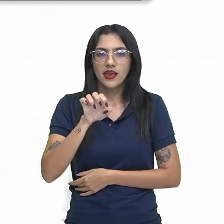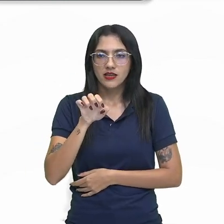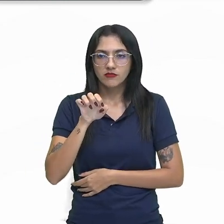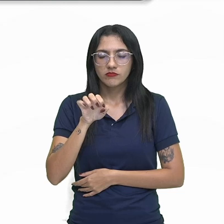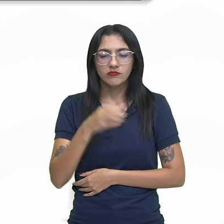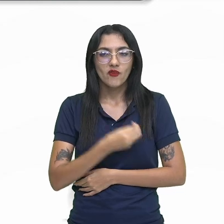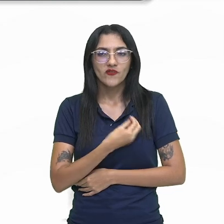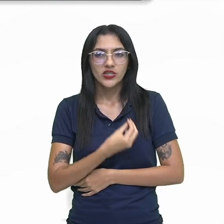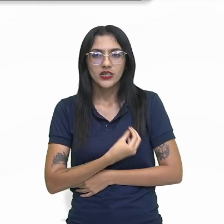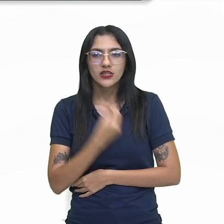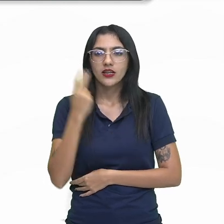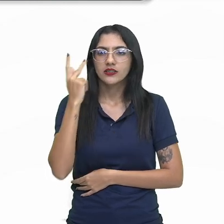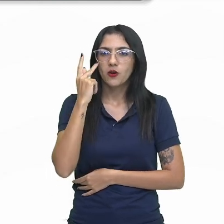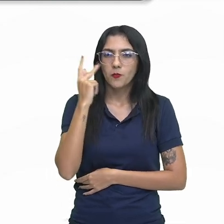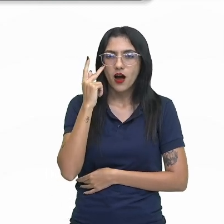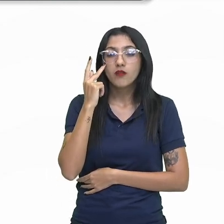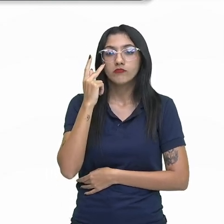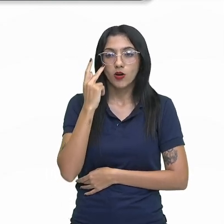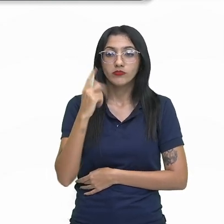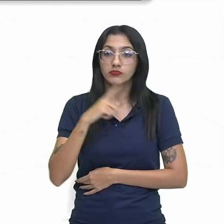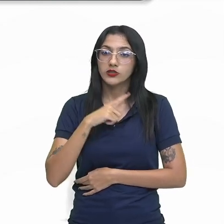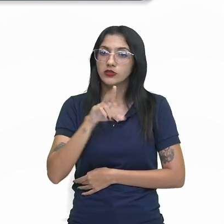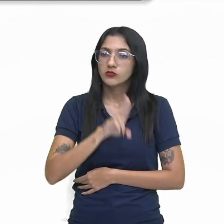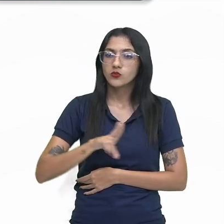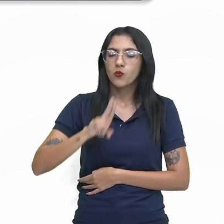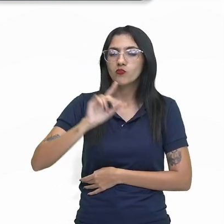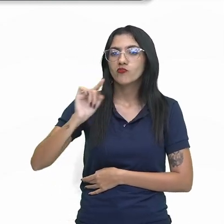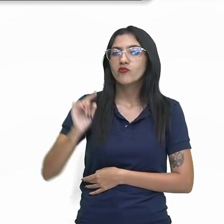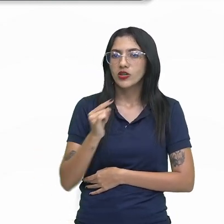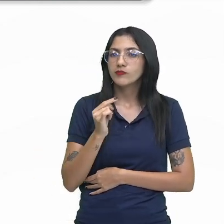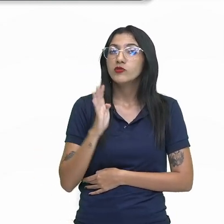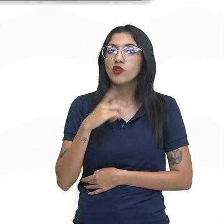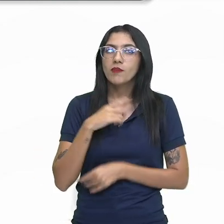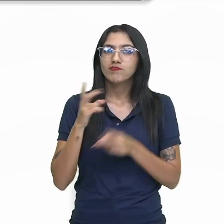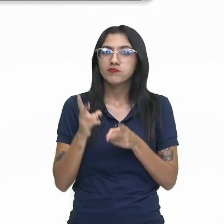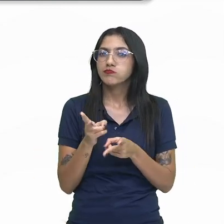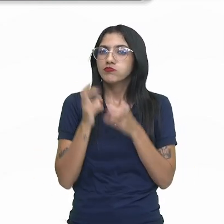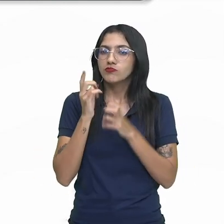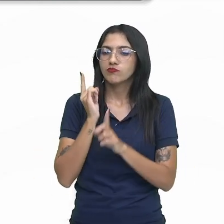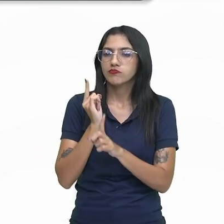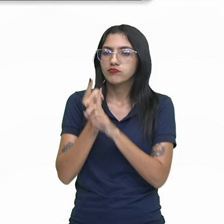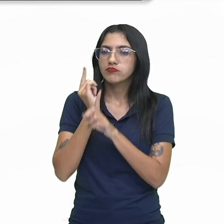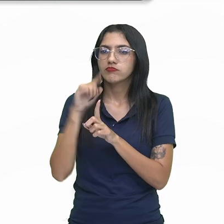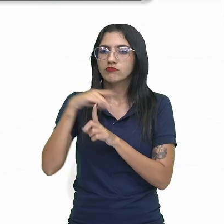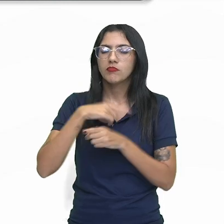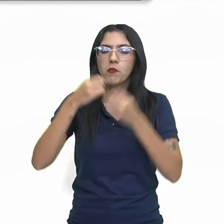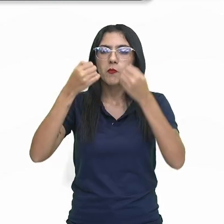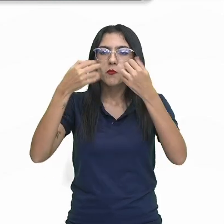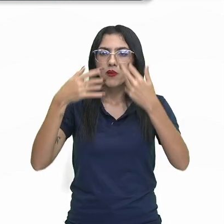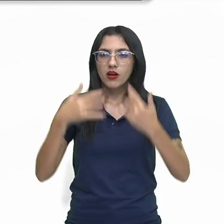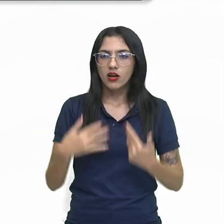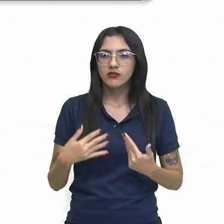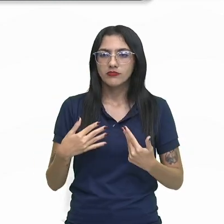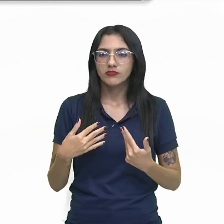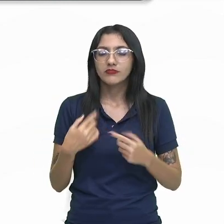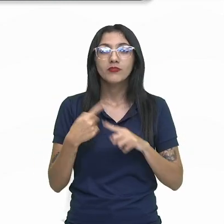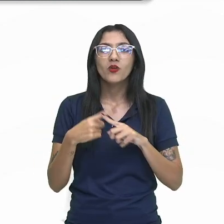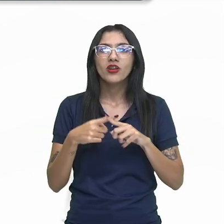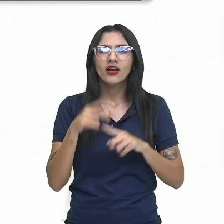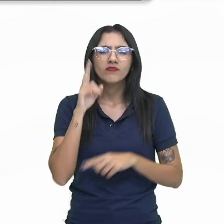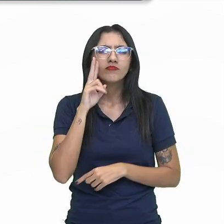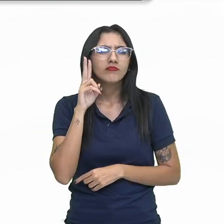vírgula. Então, eu já identifiquei que é uma explicação. Por quê? Porque a professora